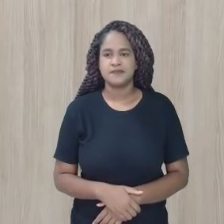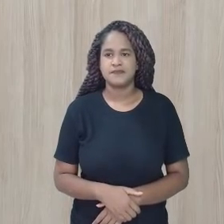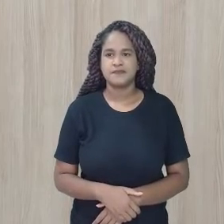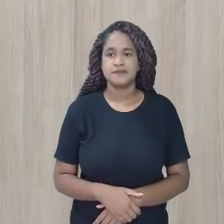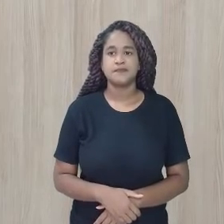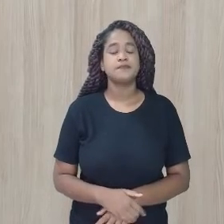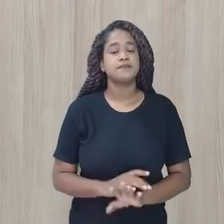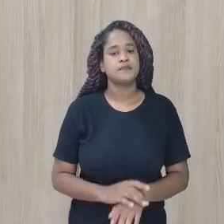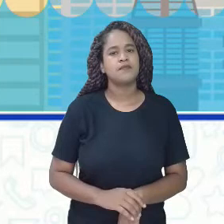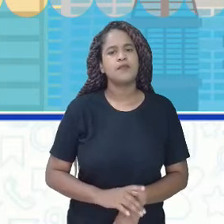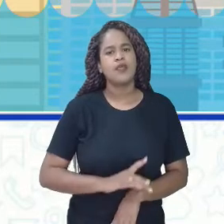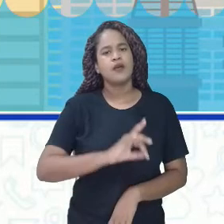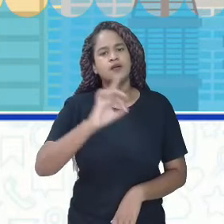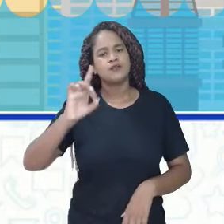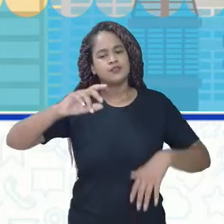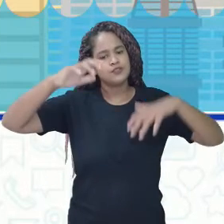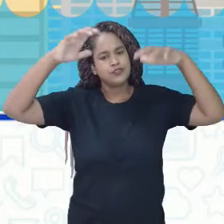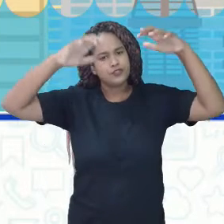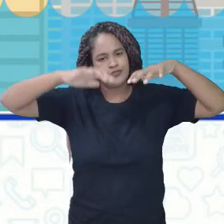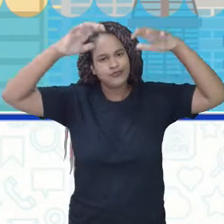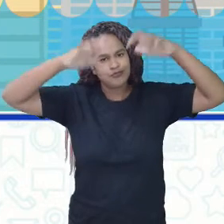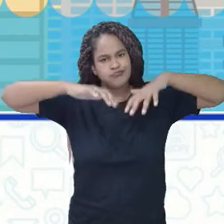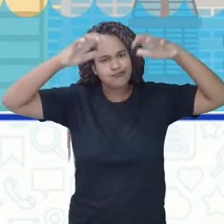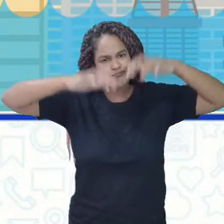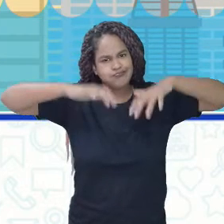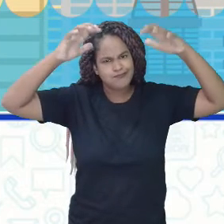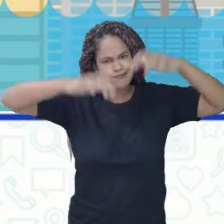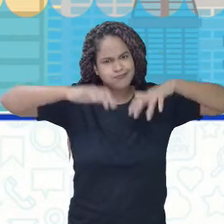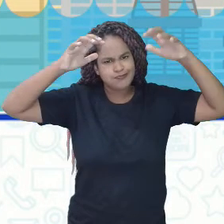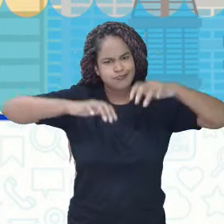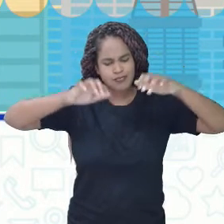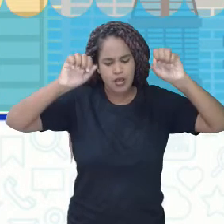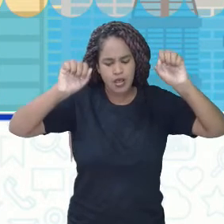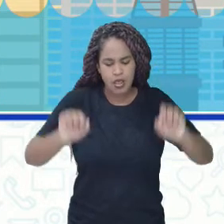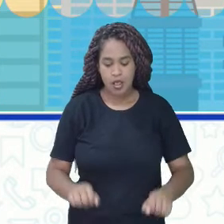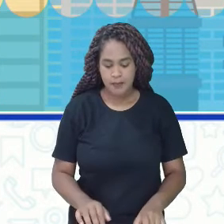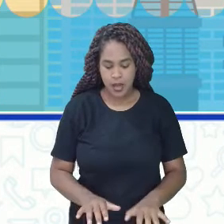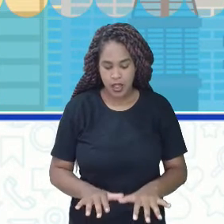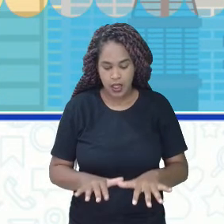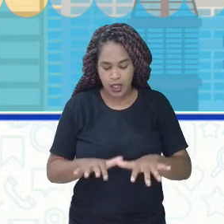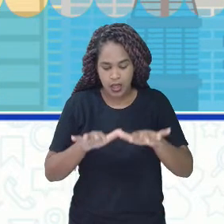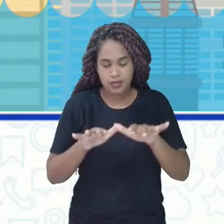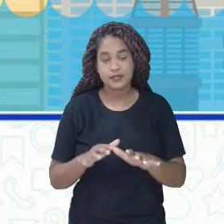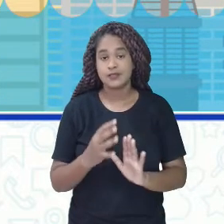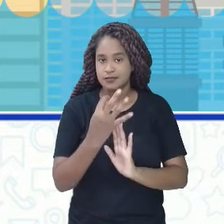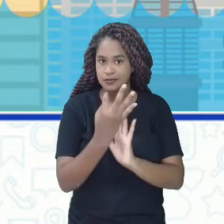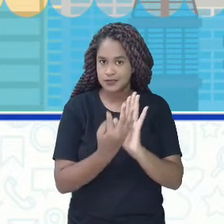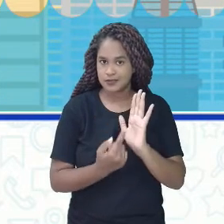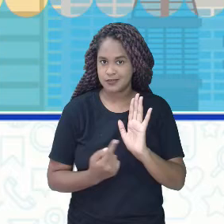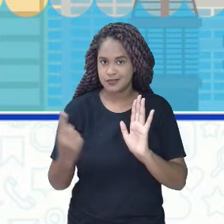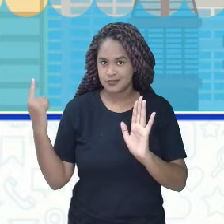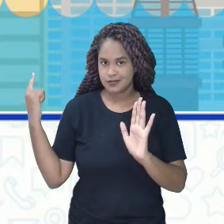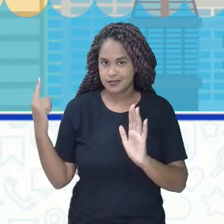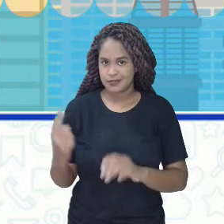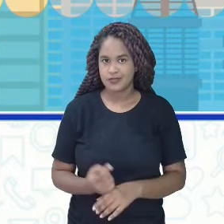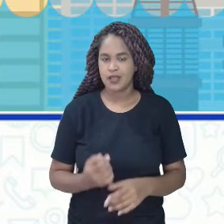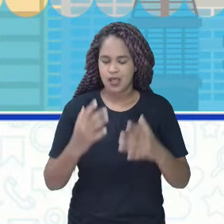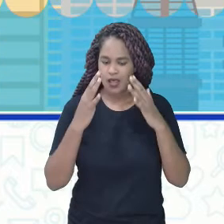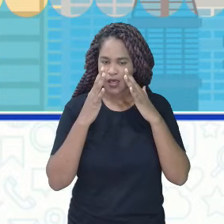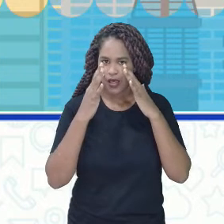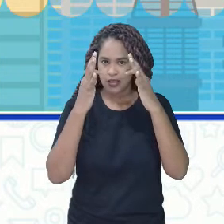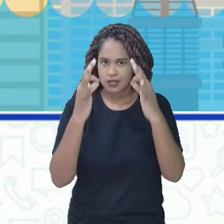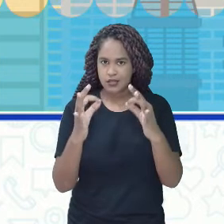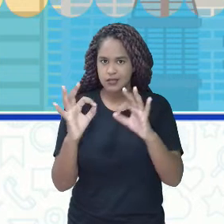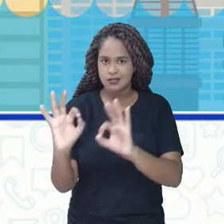Em um dia de chuva e de alagamento, percebam aí outro texto, não é engraçado. Leiam prestando atenção